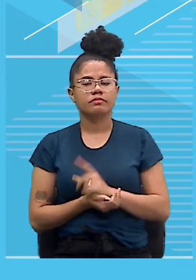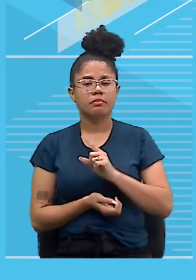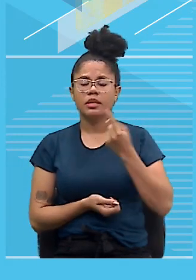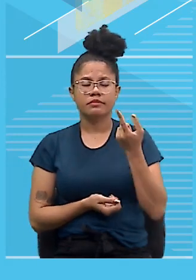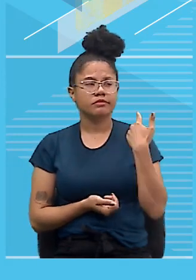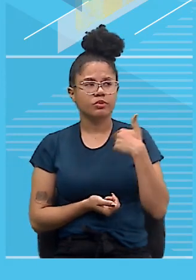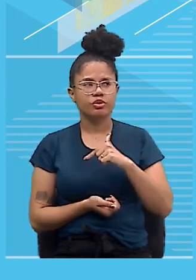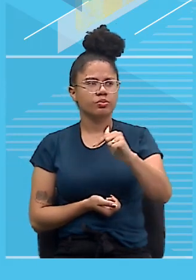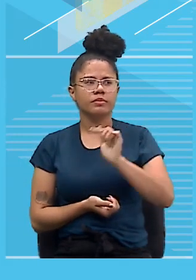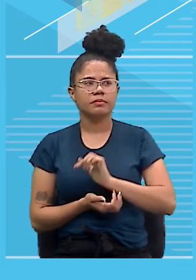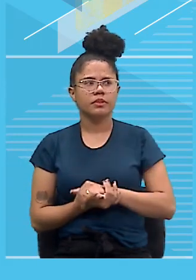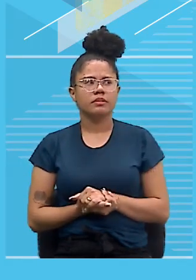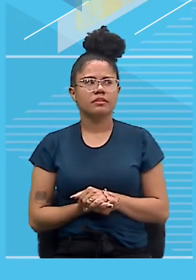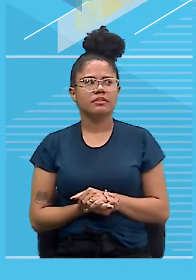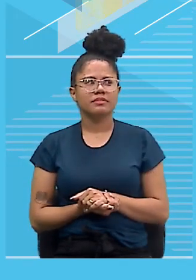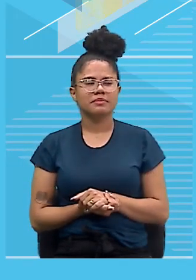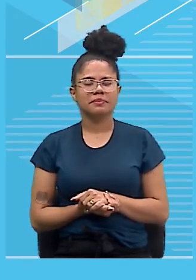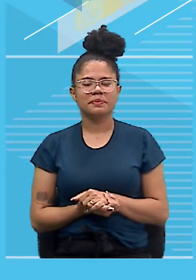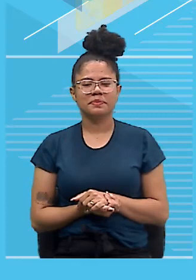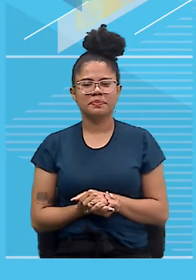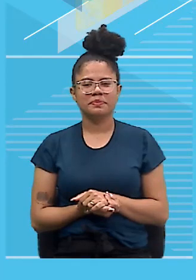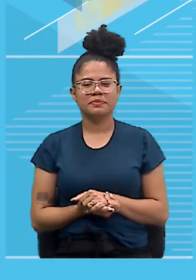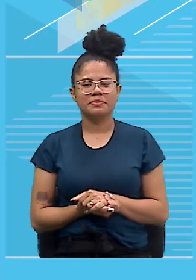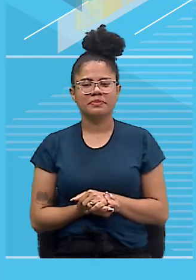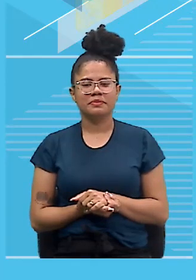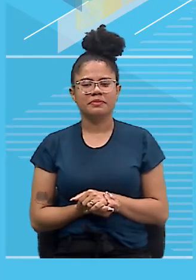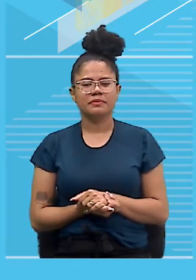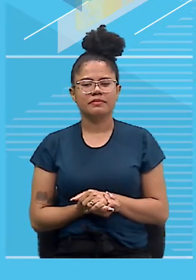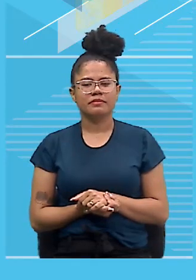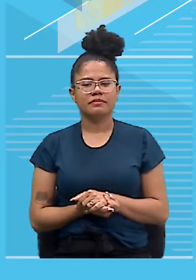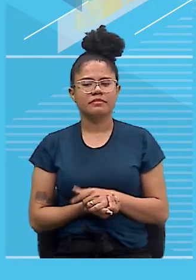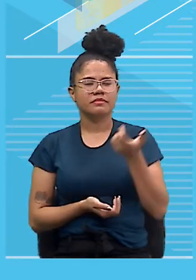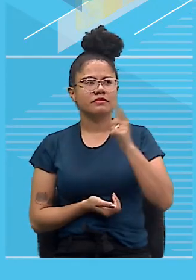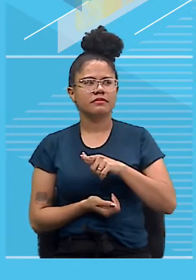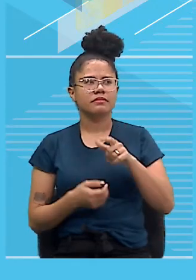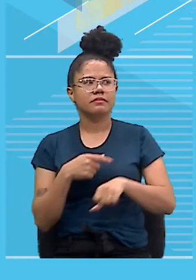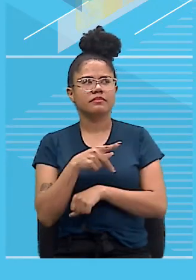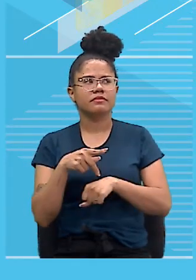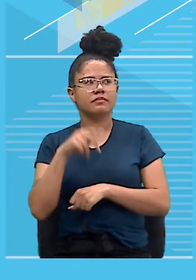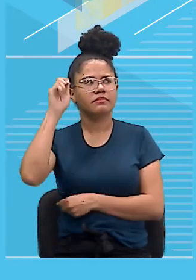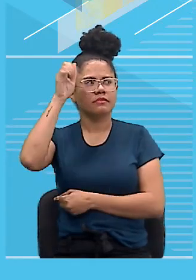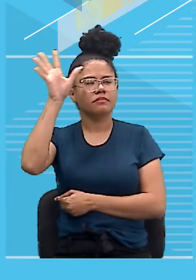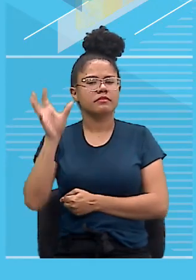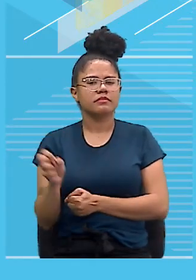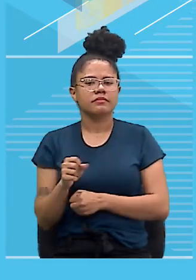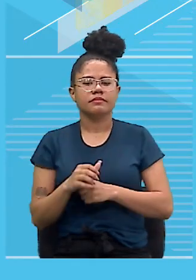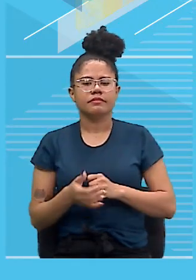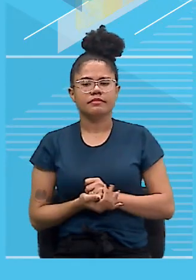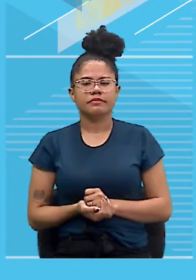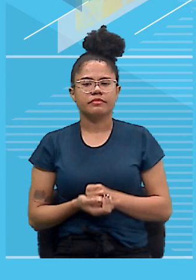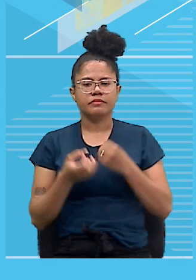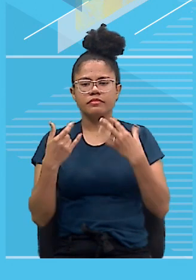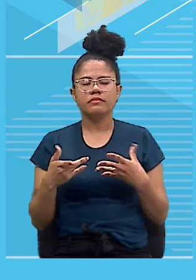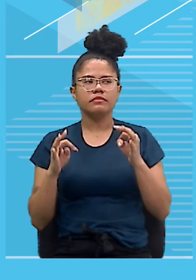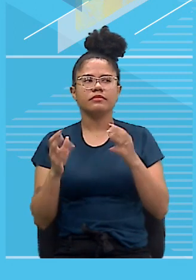rapaz acabaram com a barragem meu Deus próximo país africano tá acabando hein só tem esse mais outro eu não vou falar